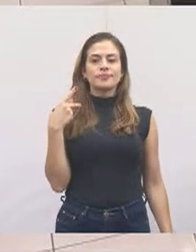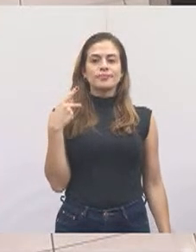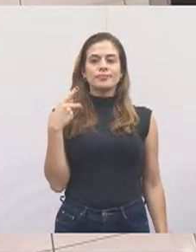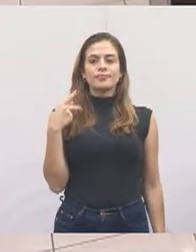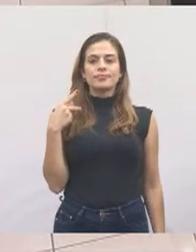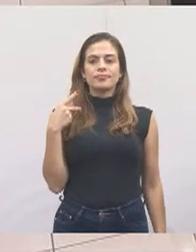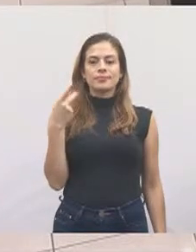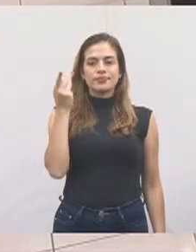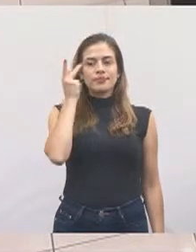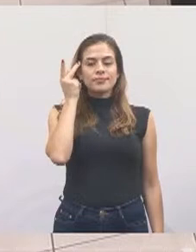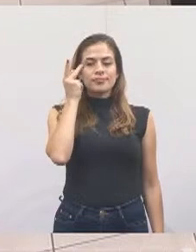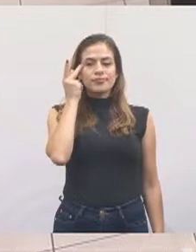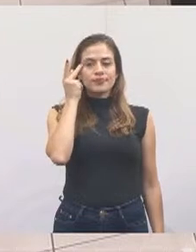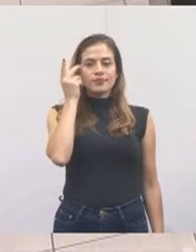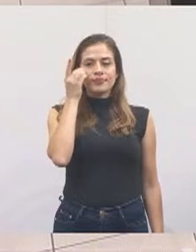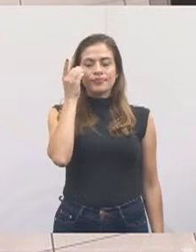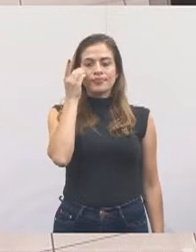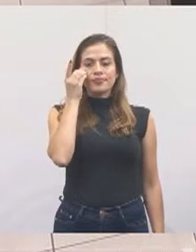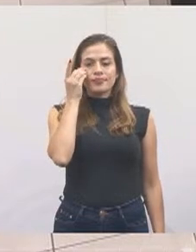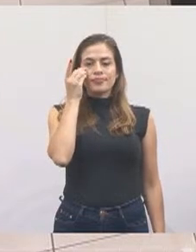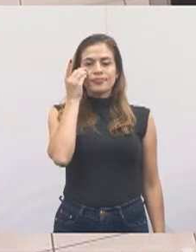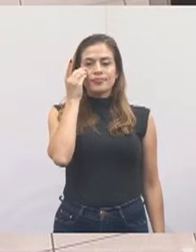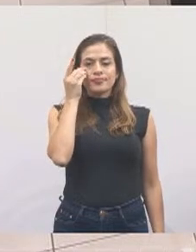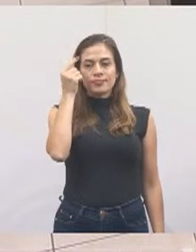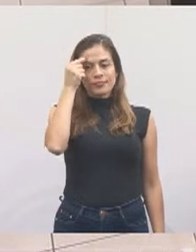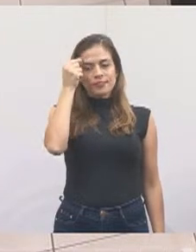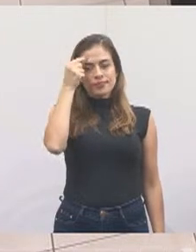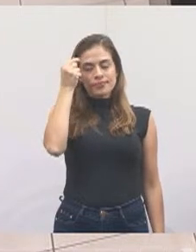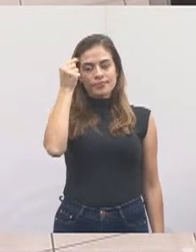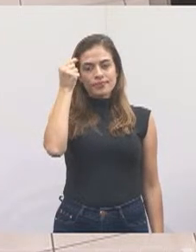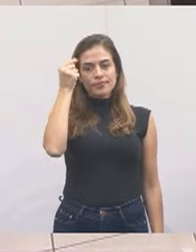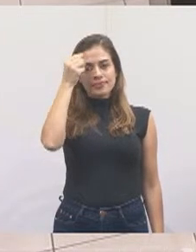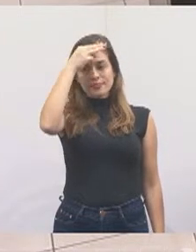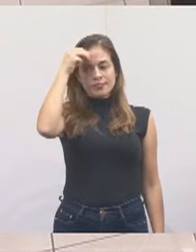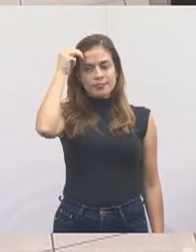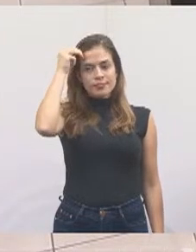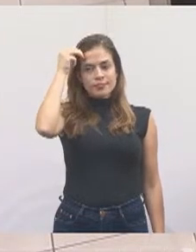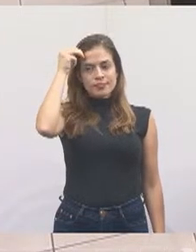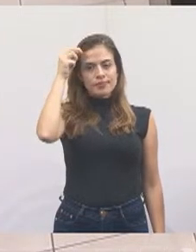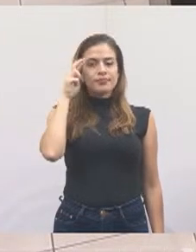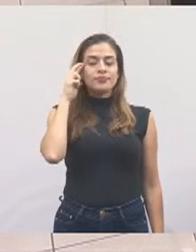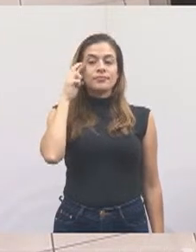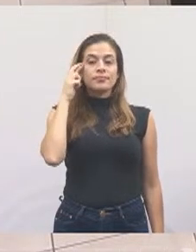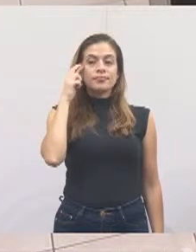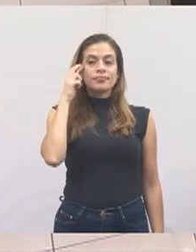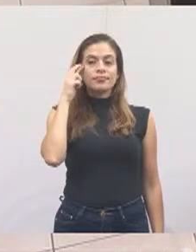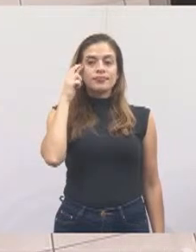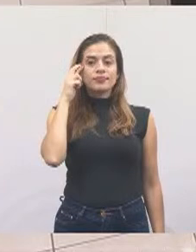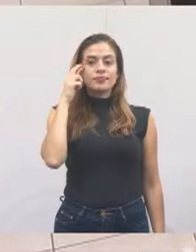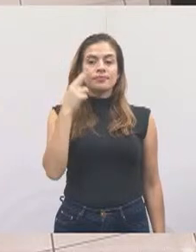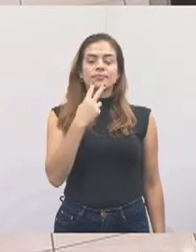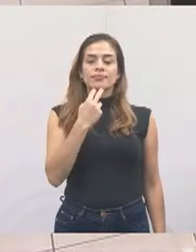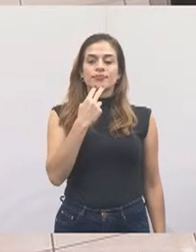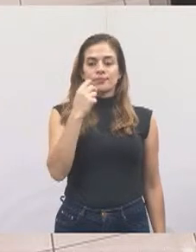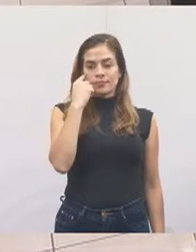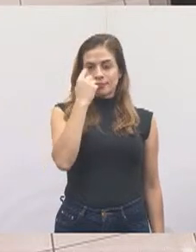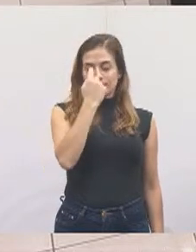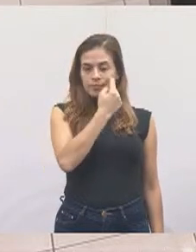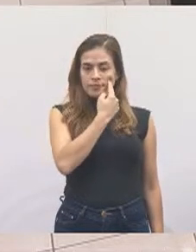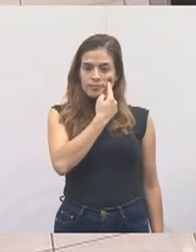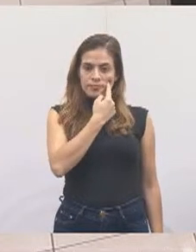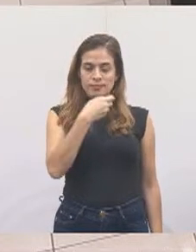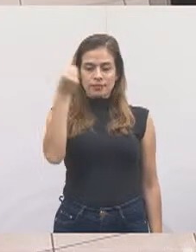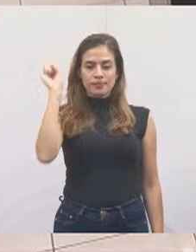paulinos Condutores Vereador dude Vereador Edgar sasque Vereadora Maria Amélia Vereador Ronin Vereador Valmir do Parque meia-lua